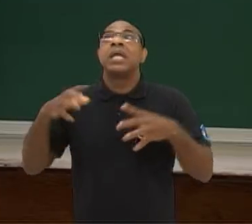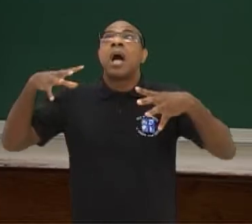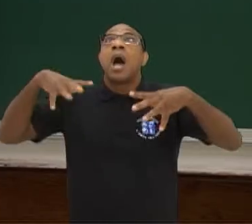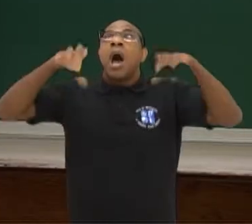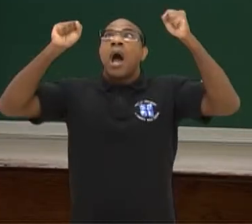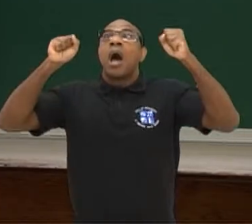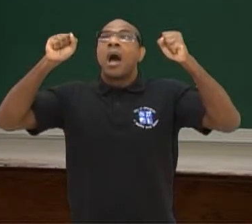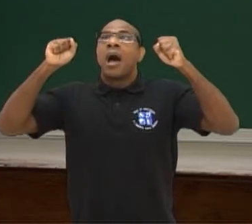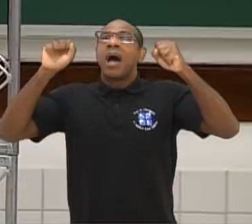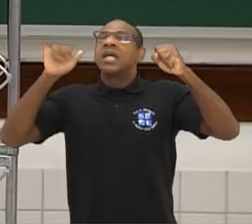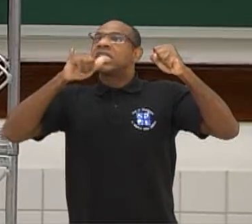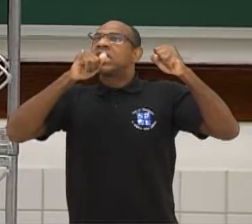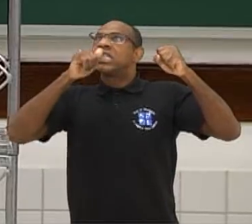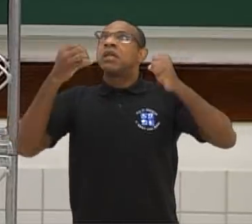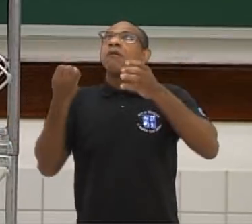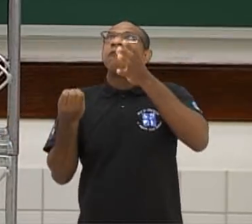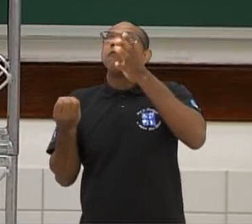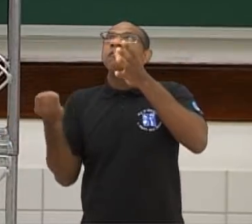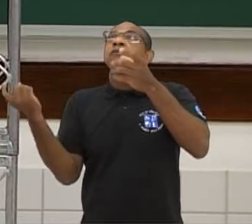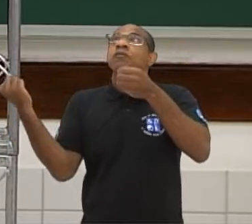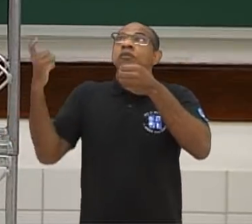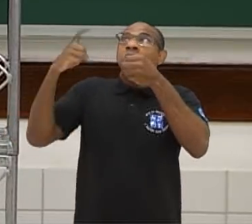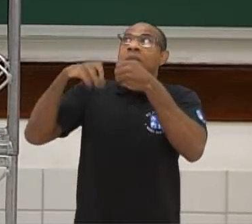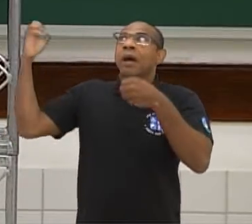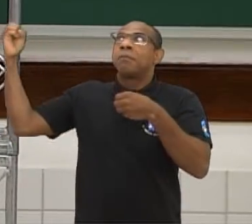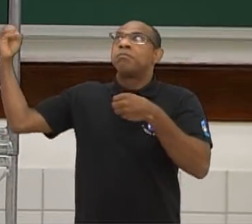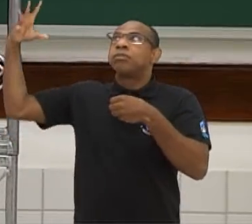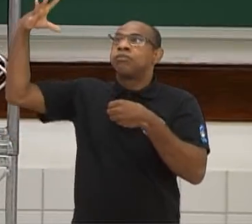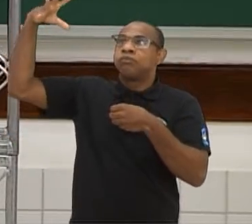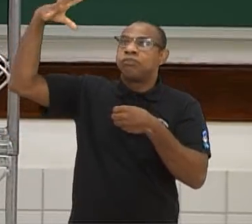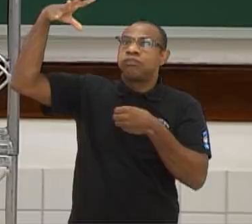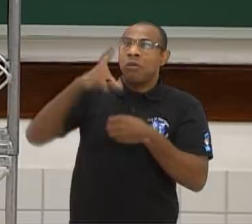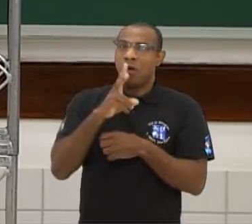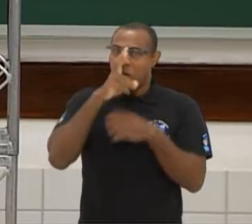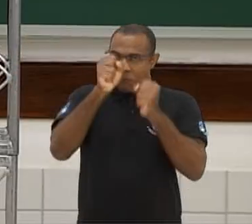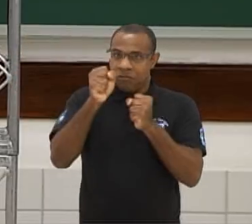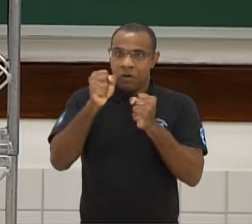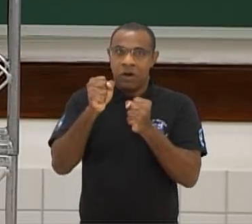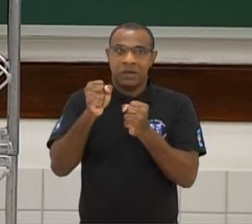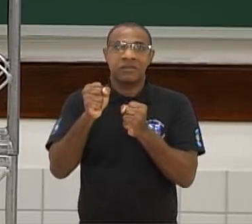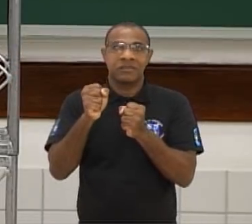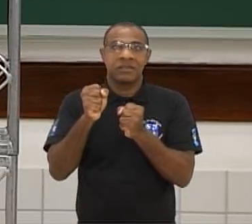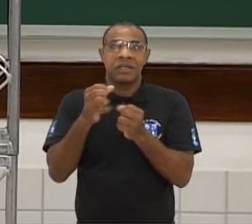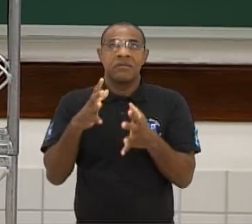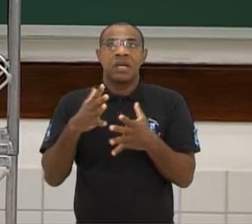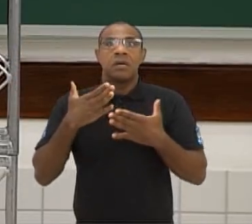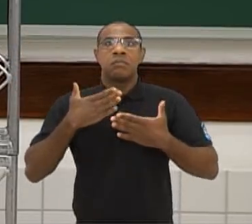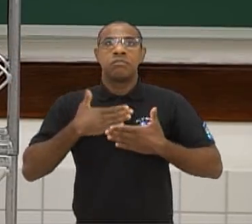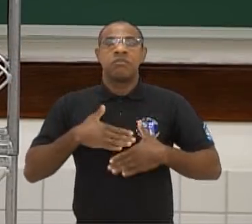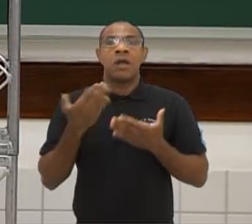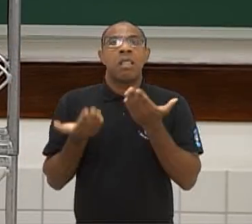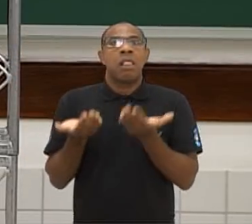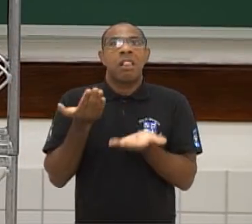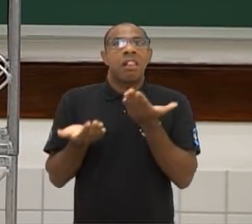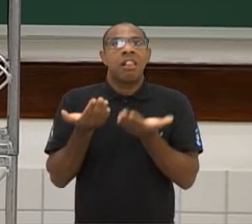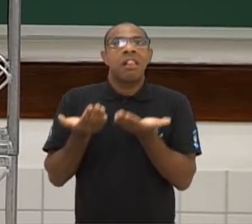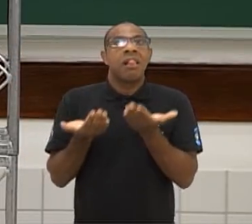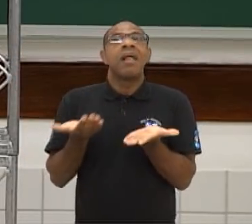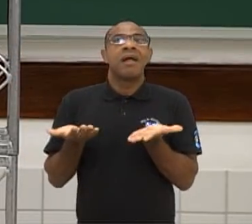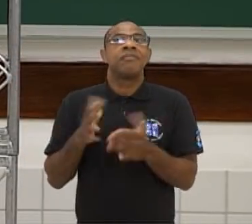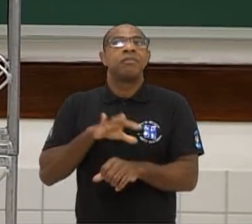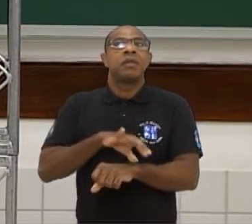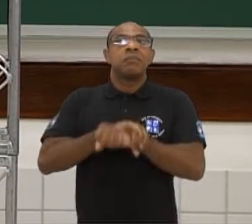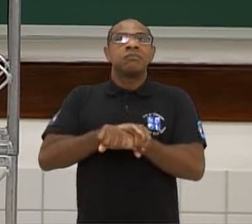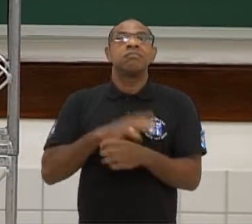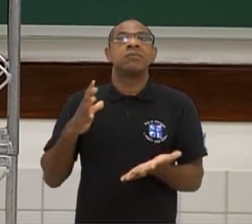elétrica. Então, ele vai neutralizar as cargas que chegam ali superiores ou que vêm